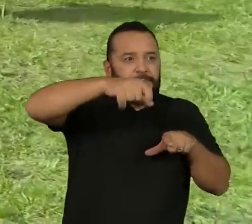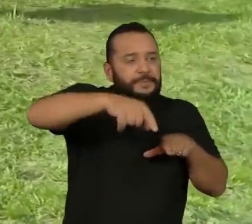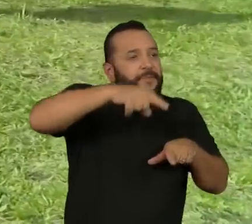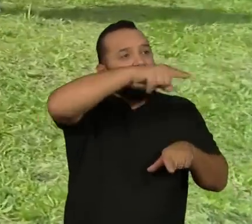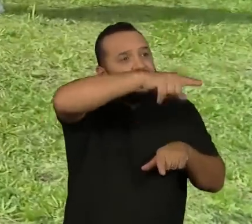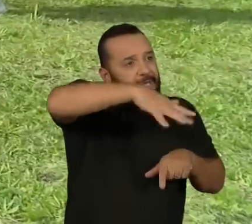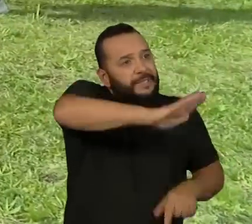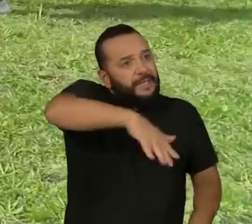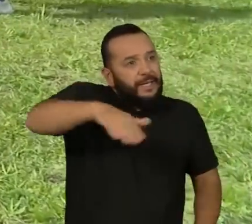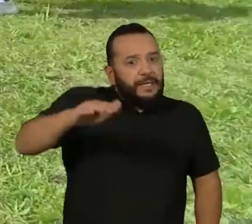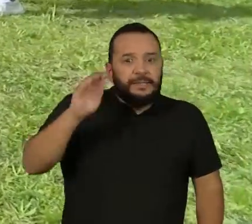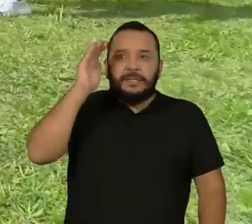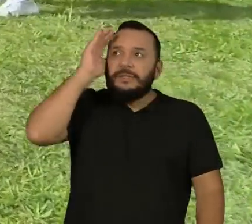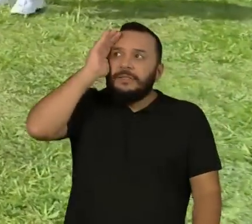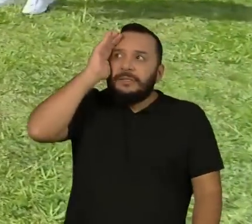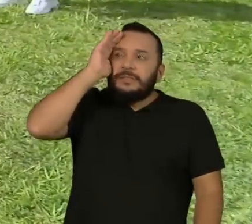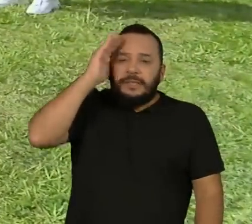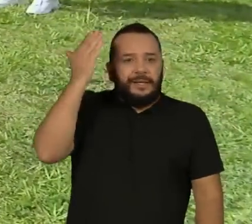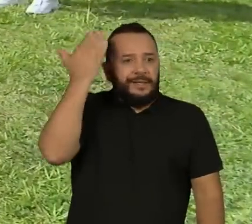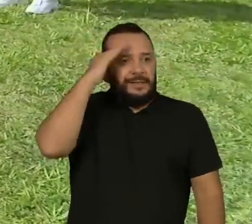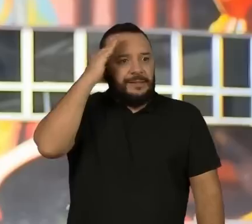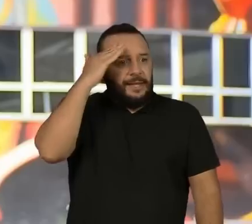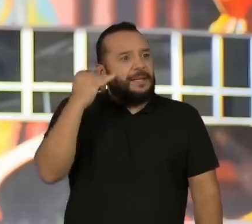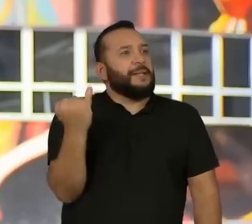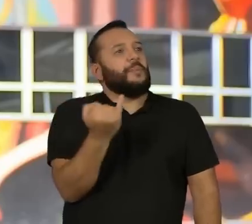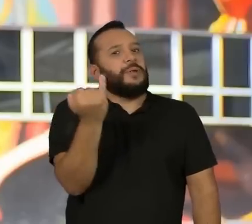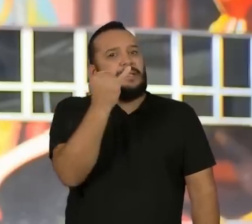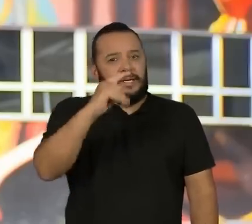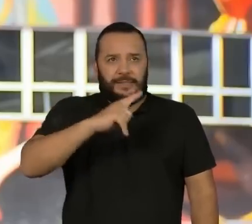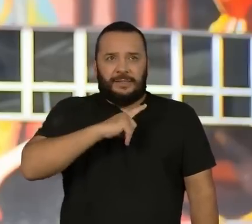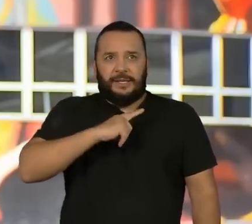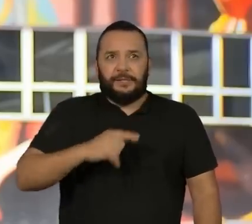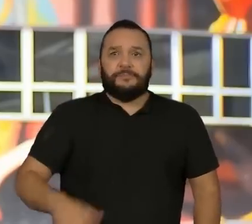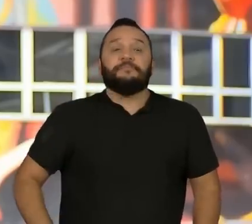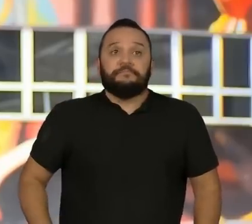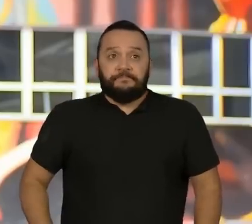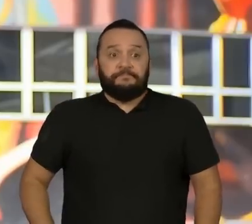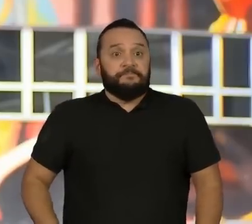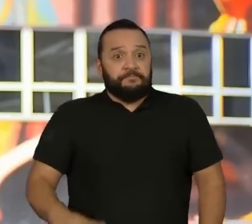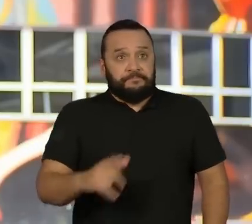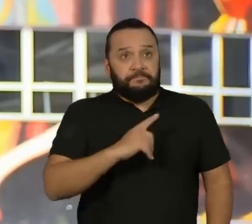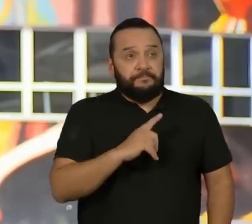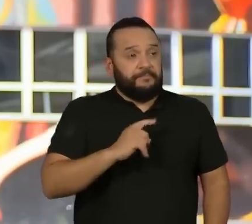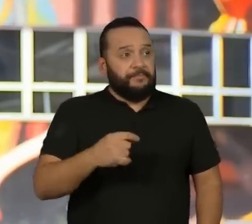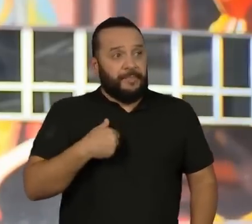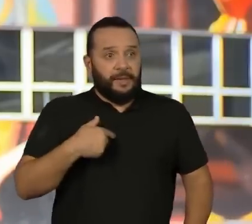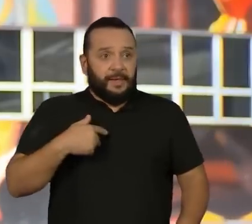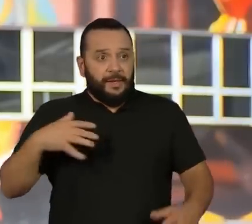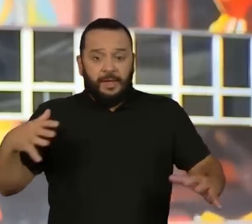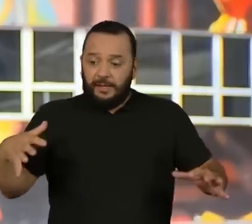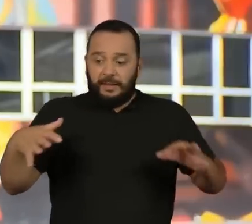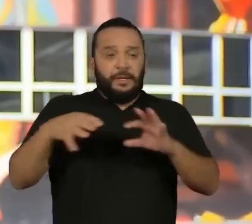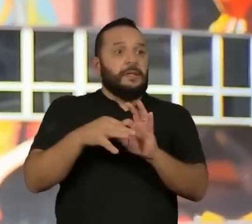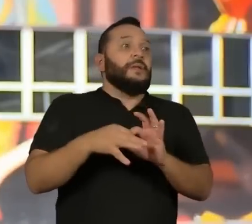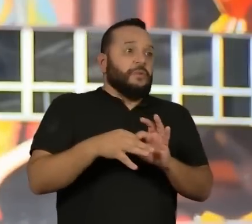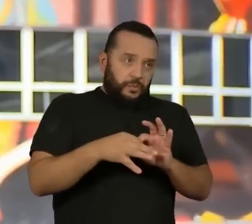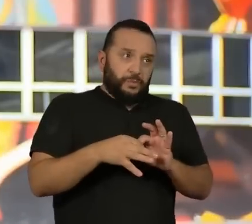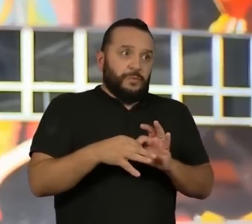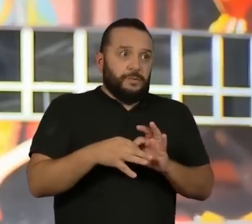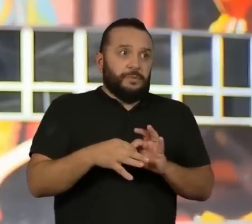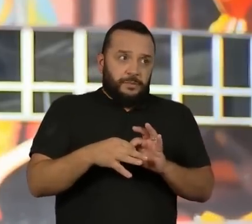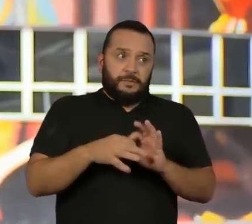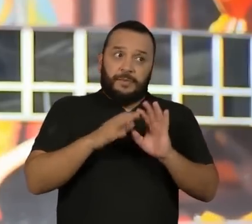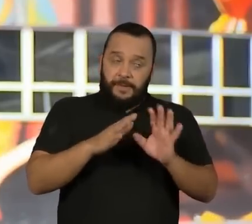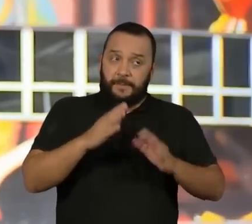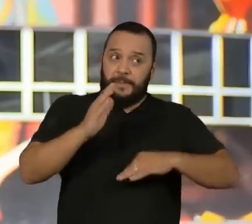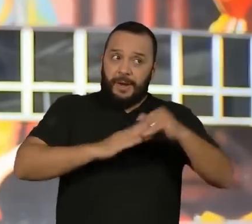estejam presentes e entendam a importância desse ato. Quando a gente fala de equipamento integrador, na prática é muito difícil da gente